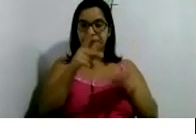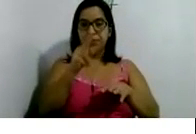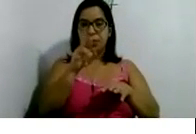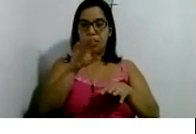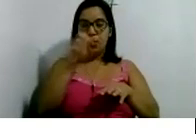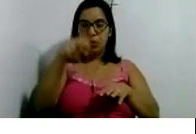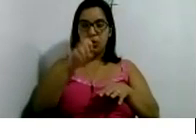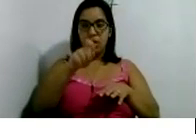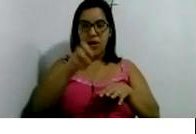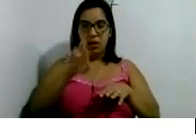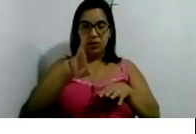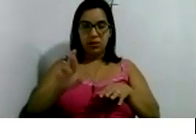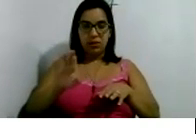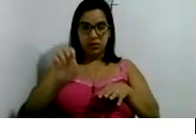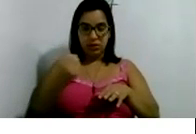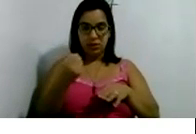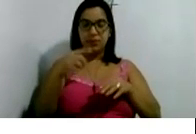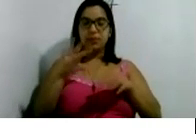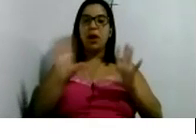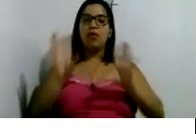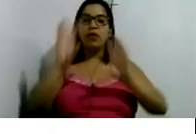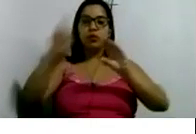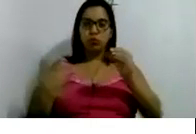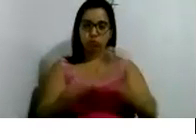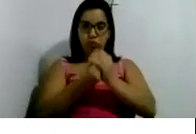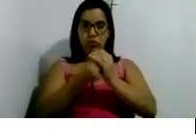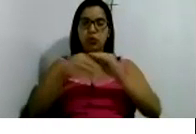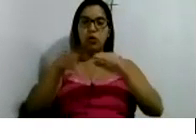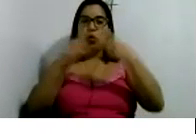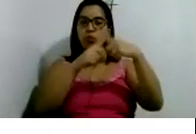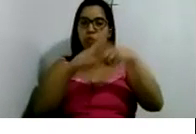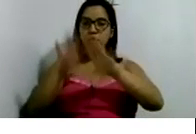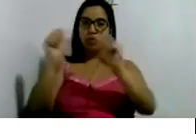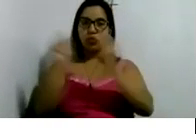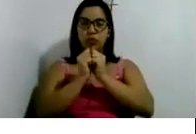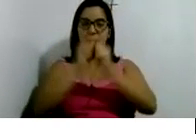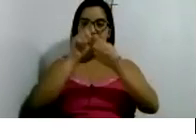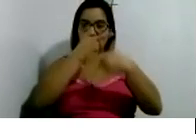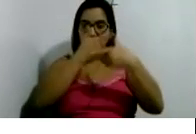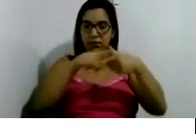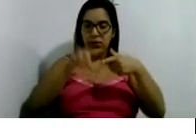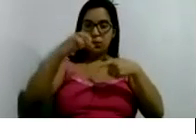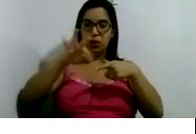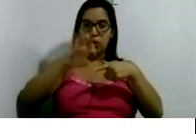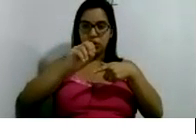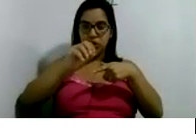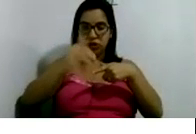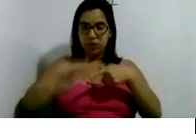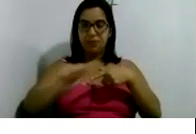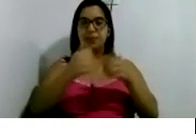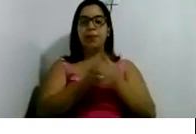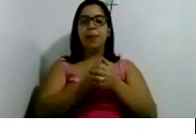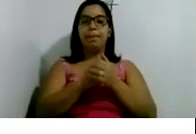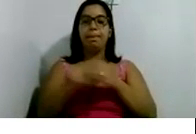pronucleares e a gente tem condensação e rearranjo dos cromossomos para a divisão mitótica. Ou seja, a gente tem